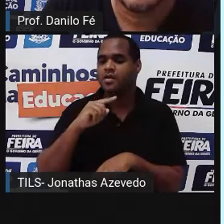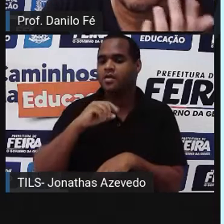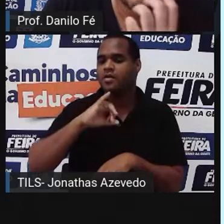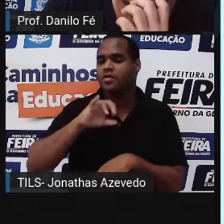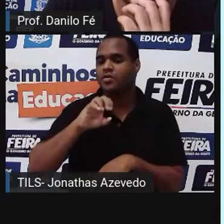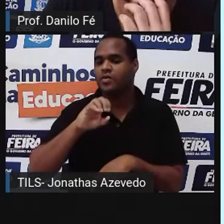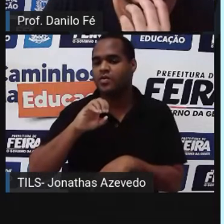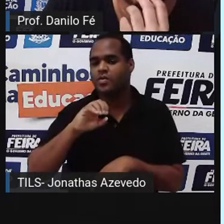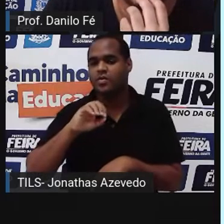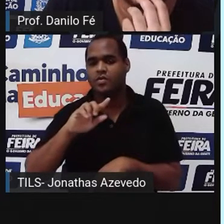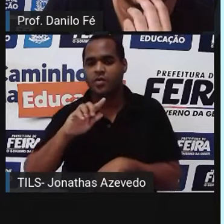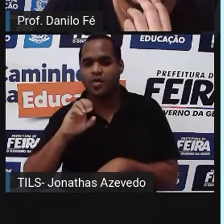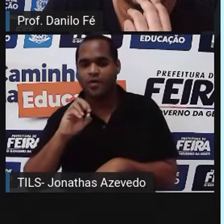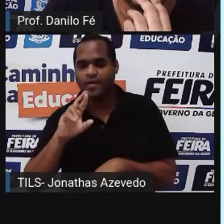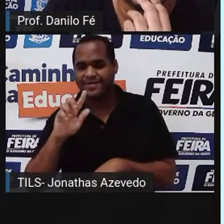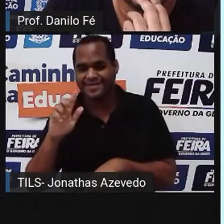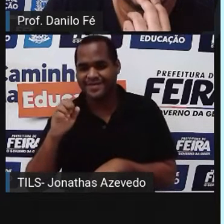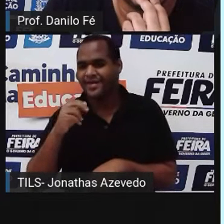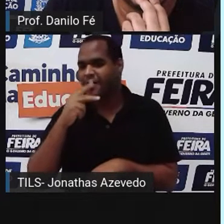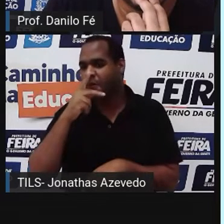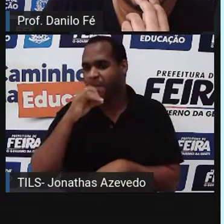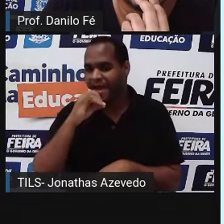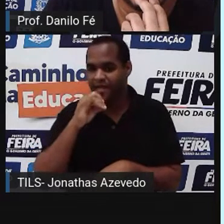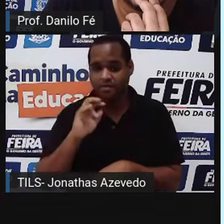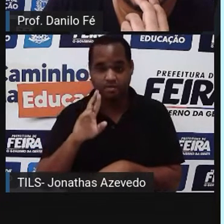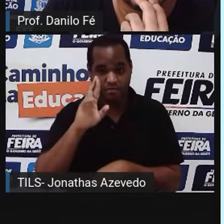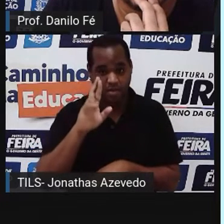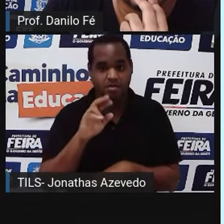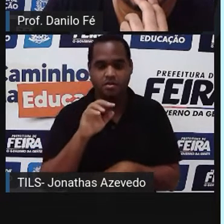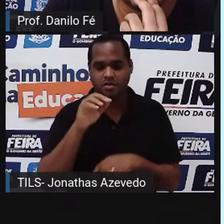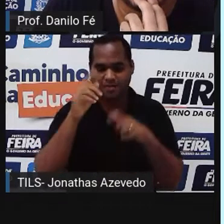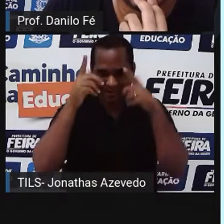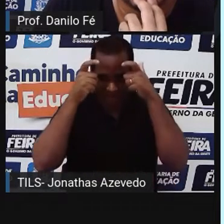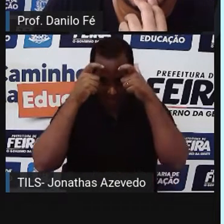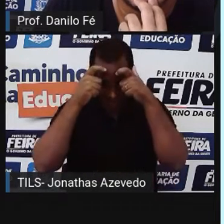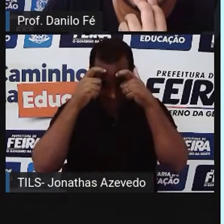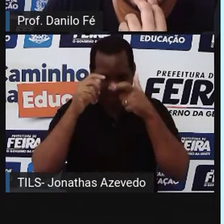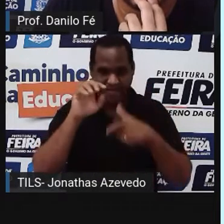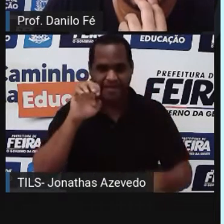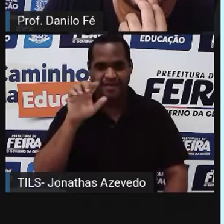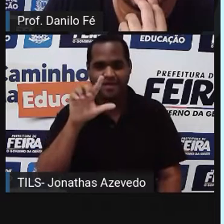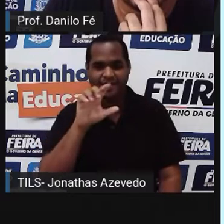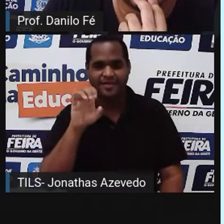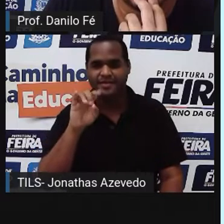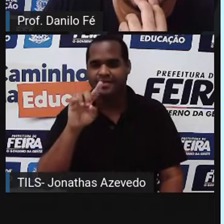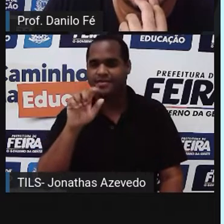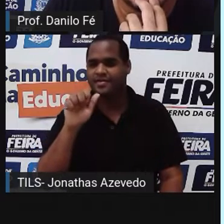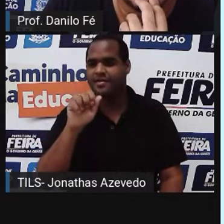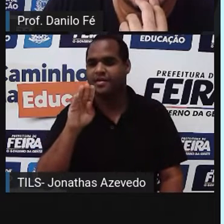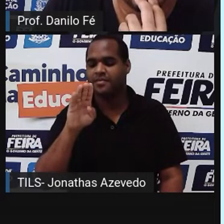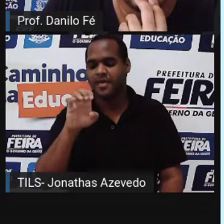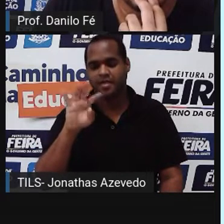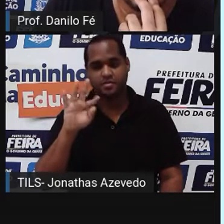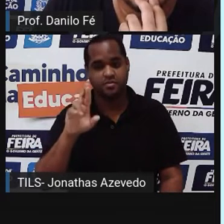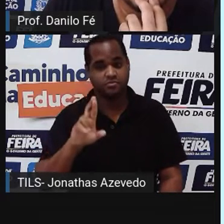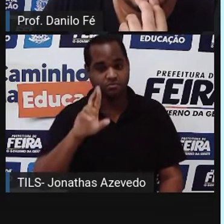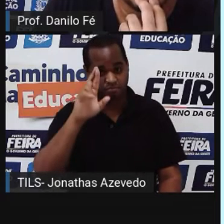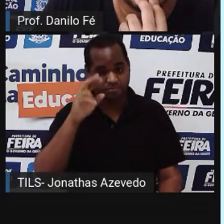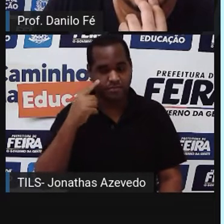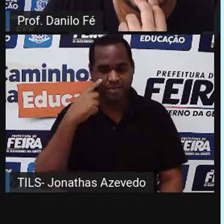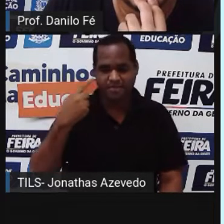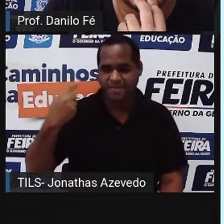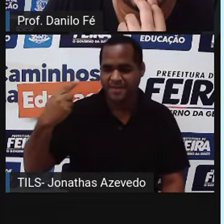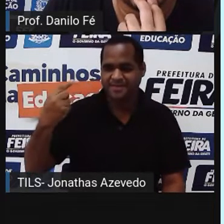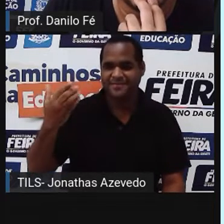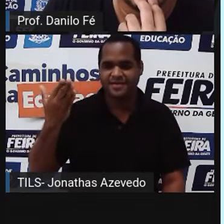da atual rainha Elizabeth, que tem um papel de liderança muito forte, e o